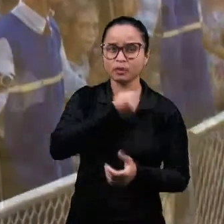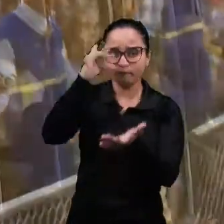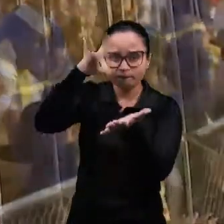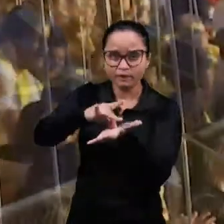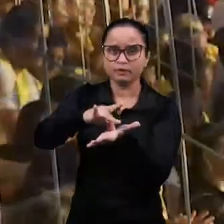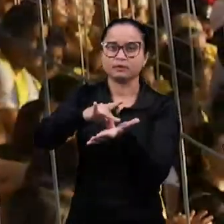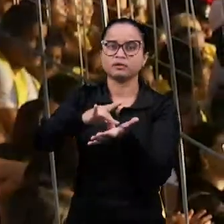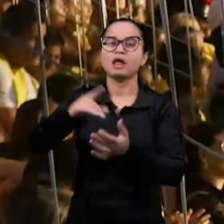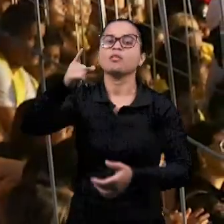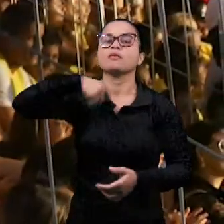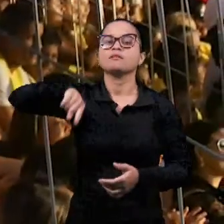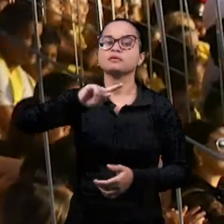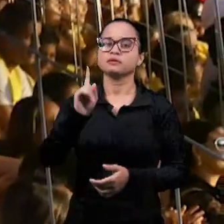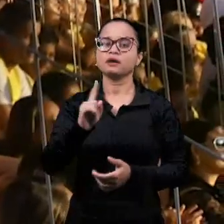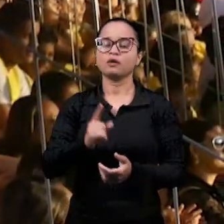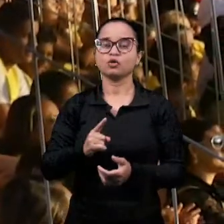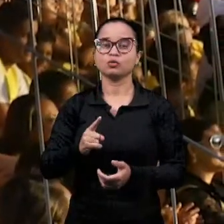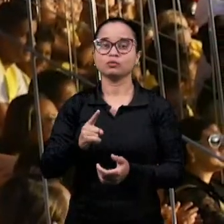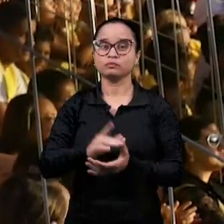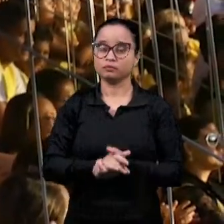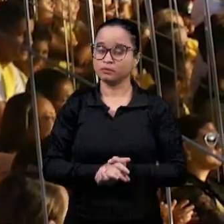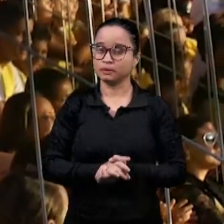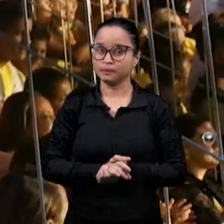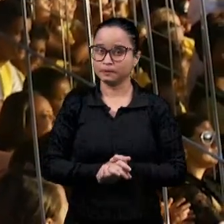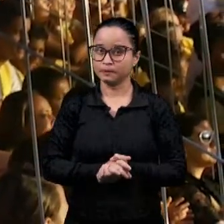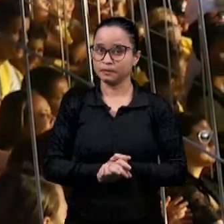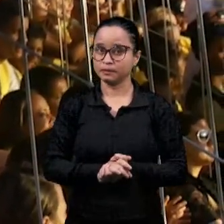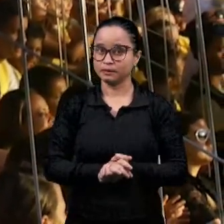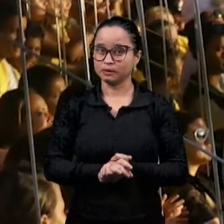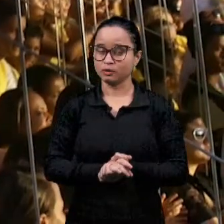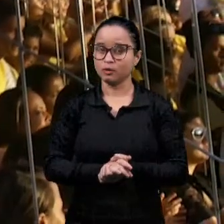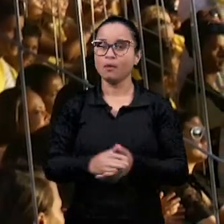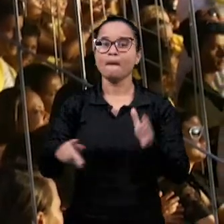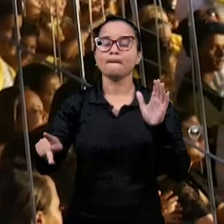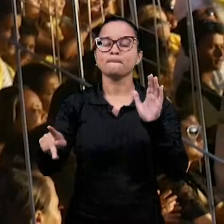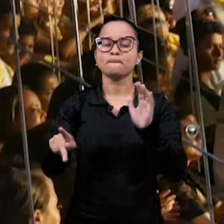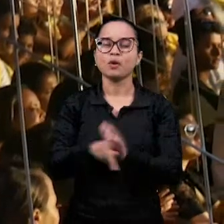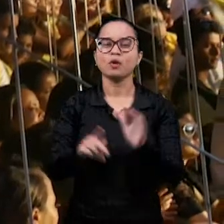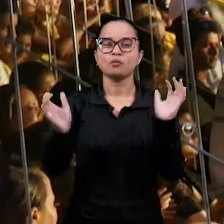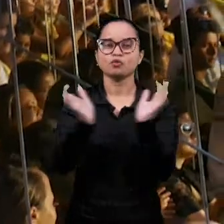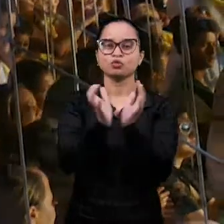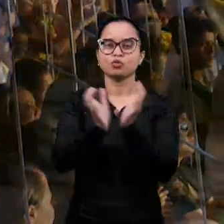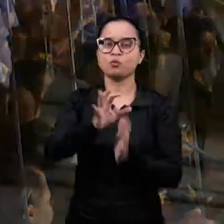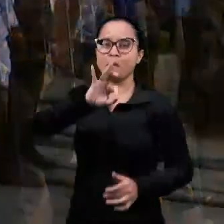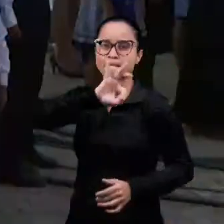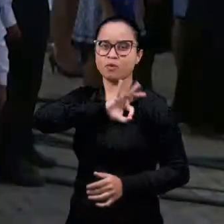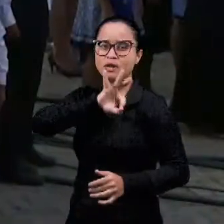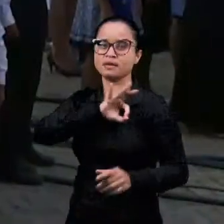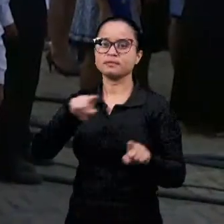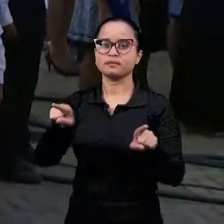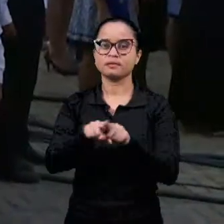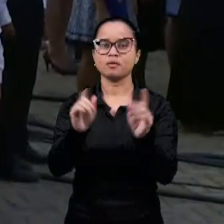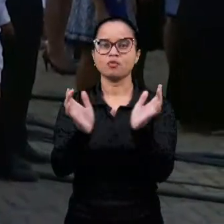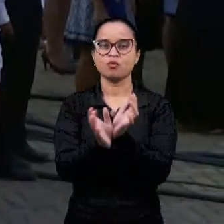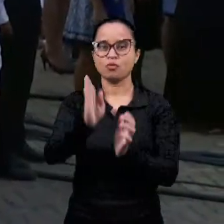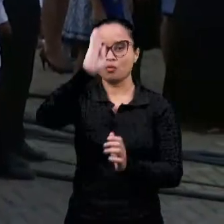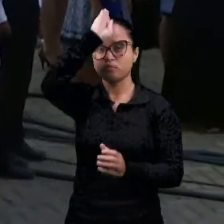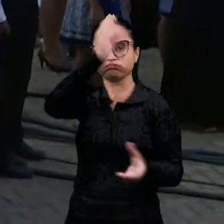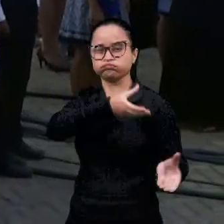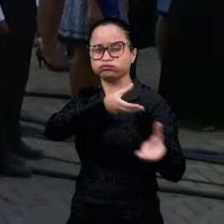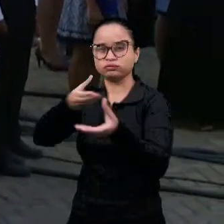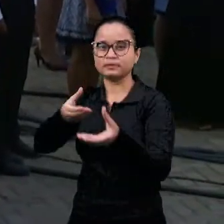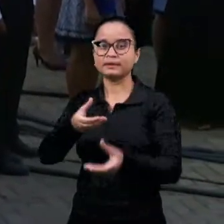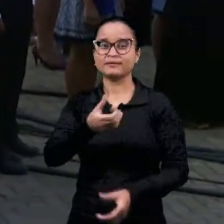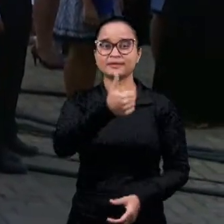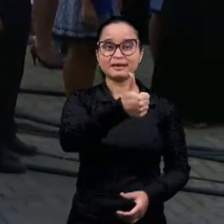não, em números oficiais. Ia perguntar. Do Corpo de Bombeiros e da Polícia Militar, 125 mil